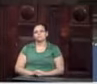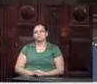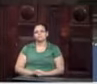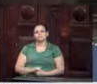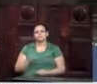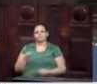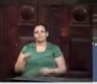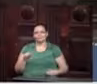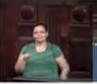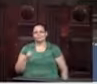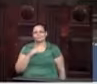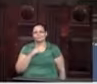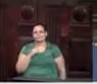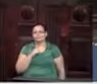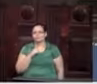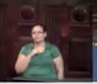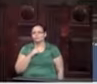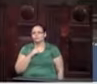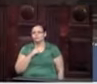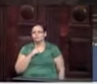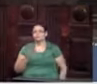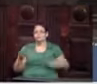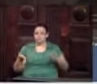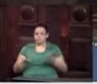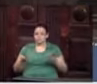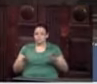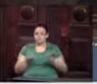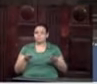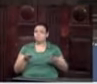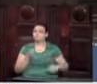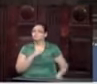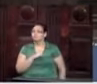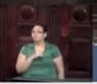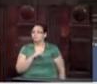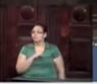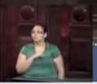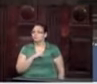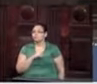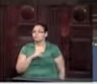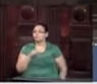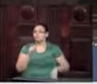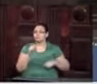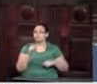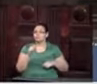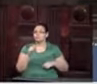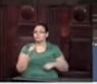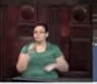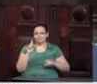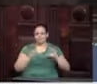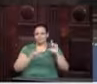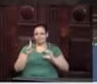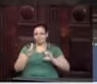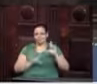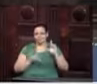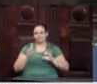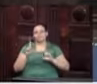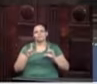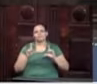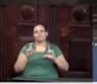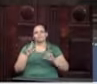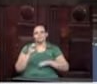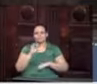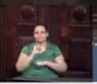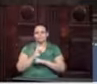estão recebendo, pelo menos agora, dos meios de comunicação,